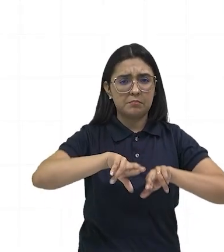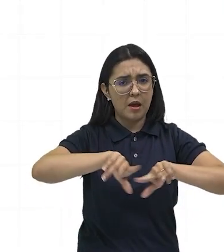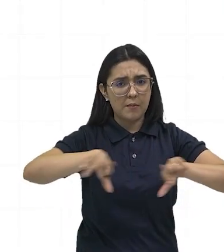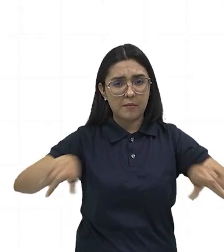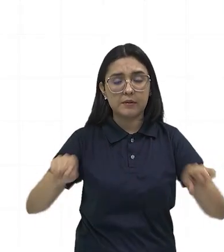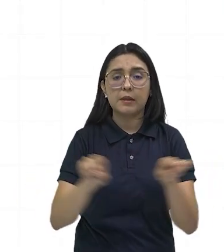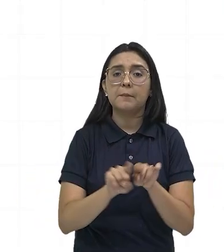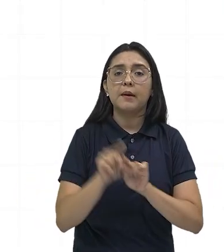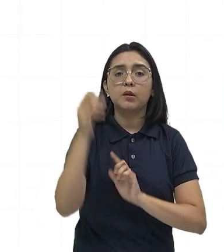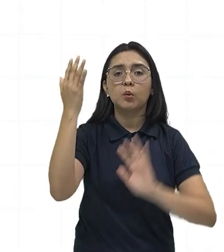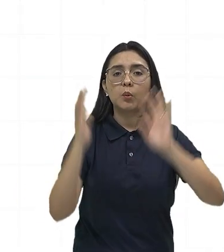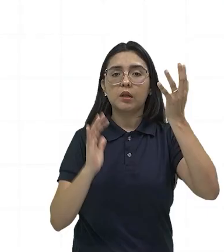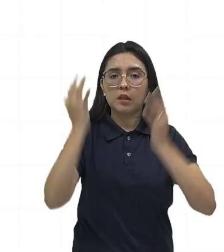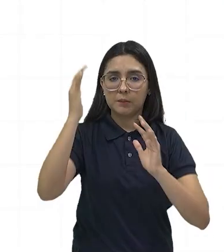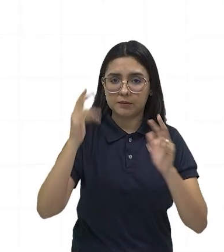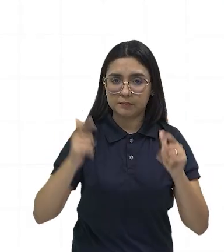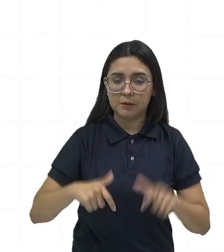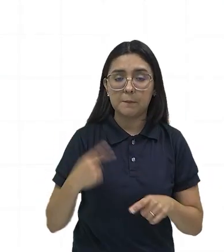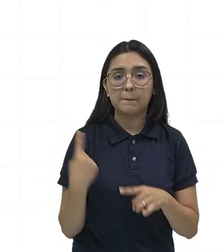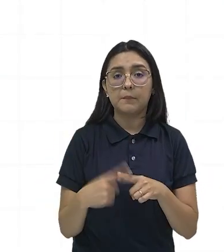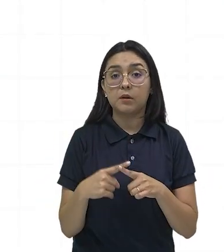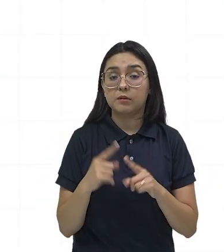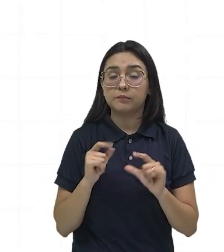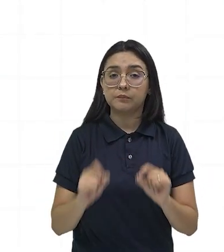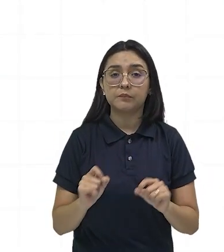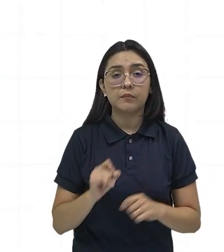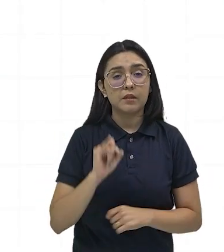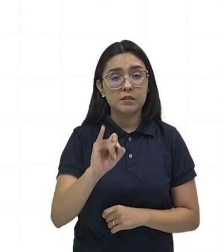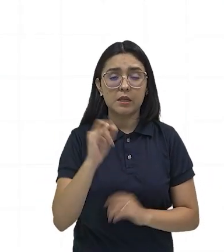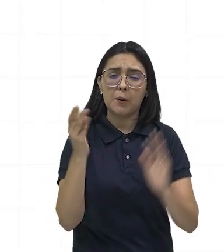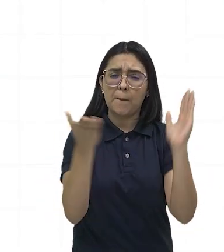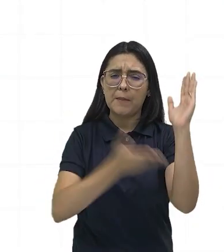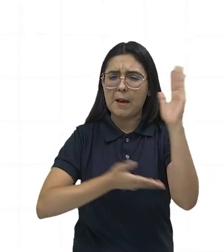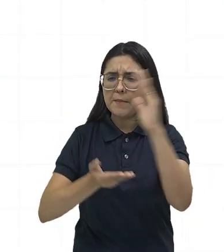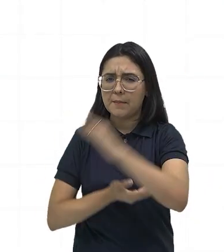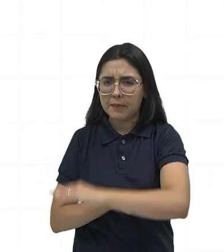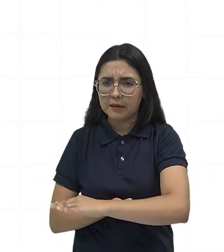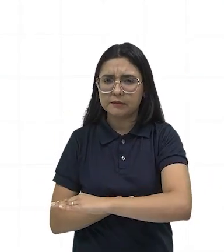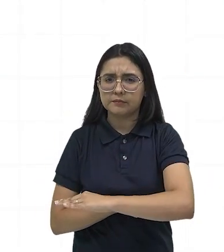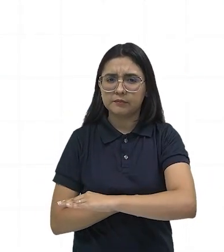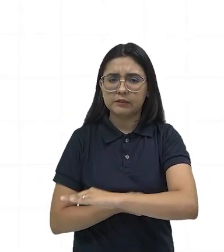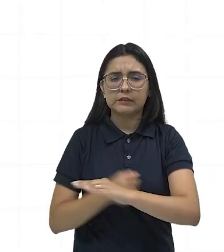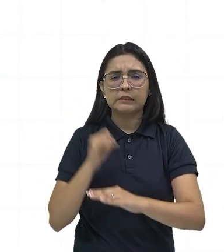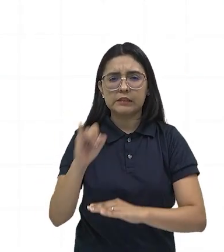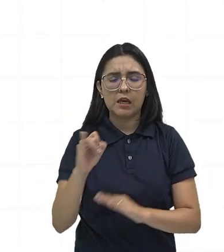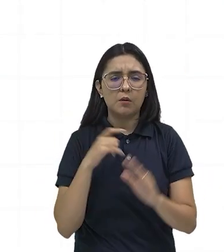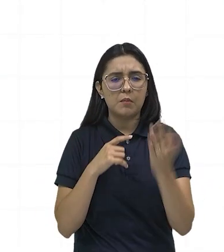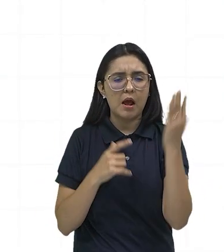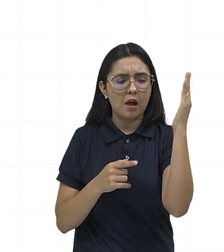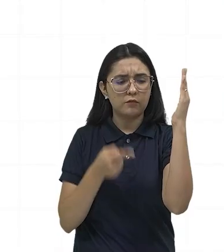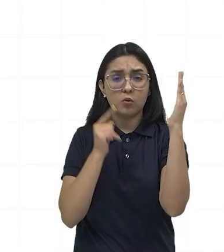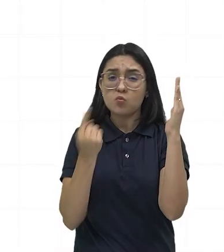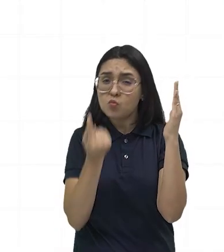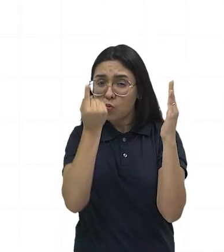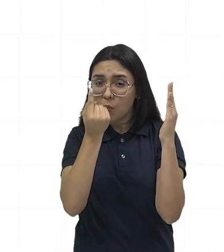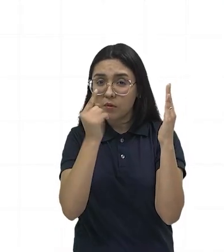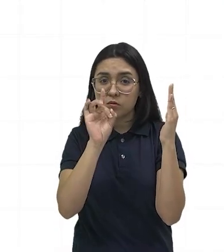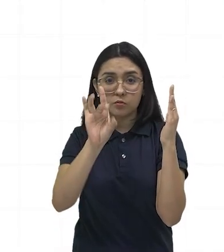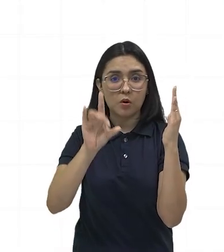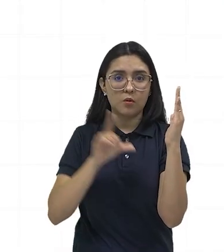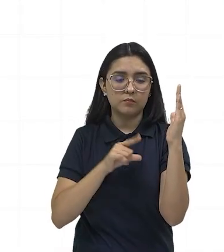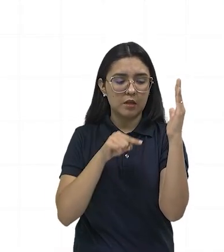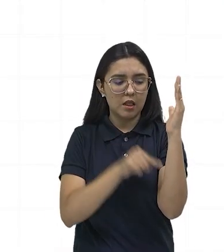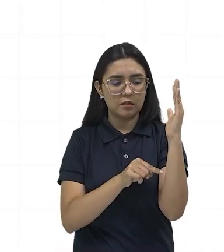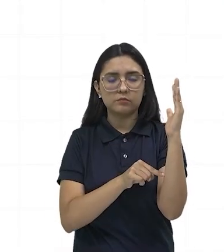clima local. Isso porque quando a gente desmata, quando a gente tira uma árvore que